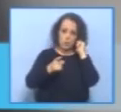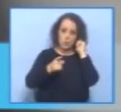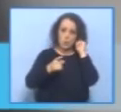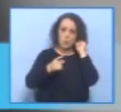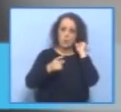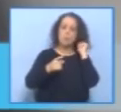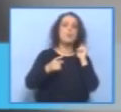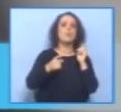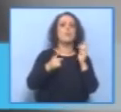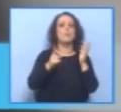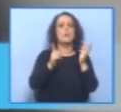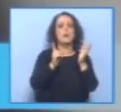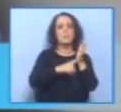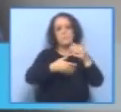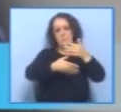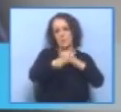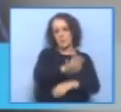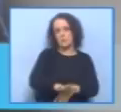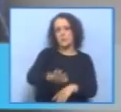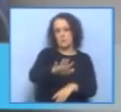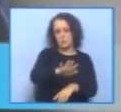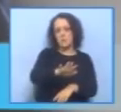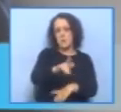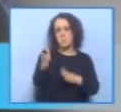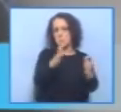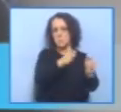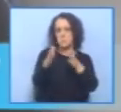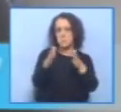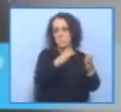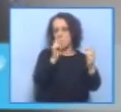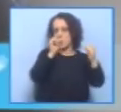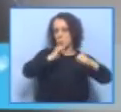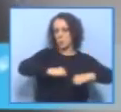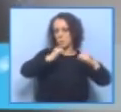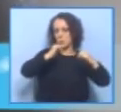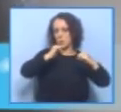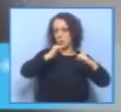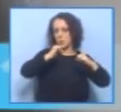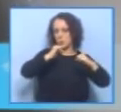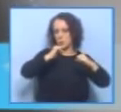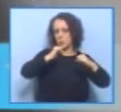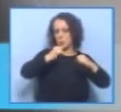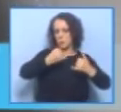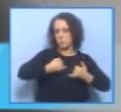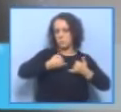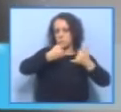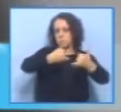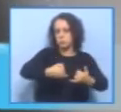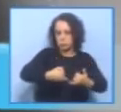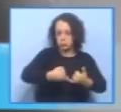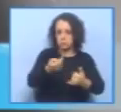ao concílio, surgiu no Chile e depois espalhou-se a toda a América Latina, de tal forma que o CELAM,